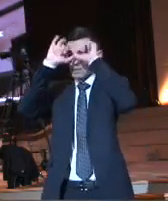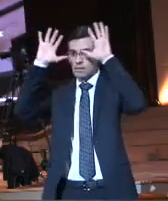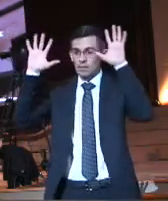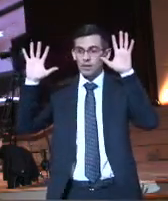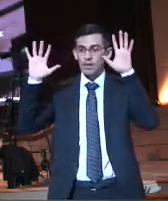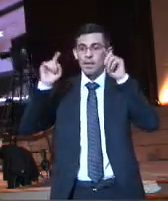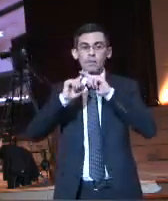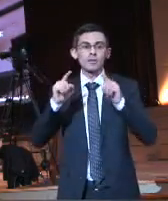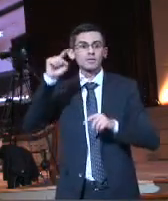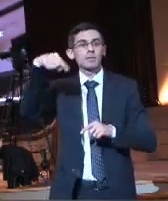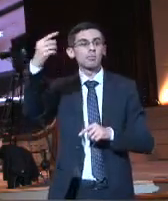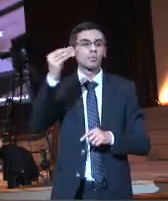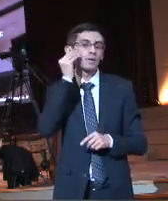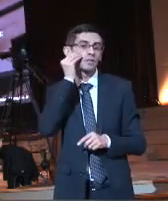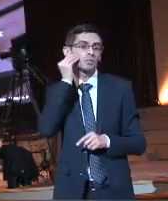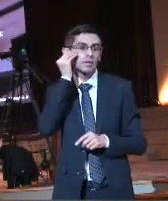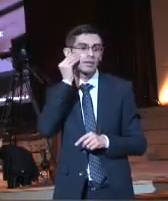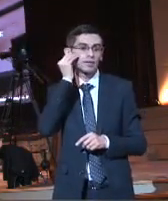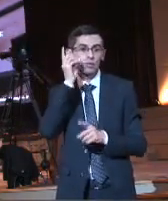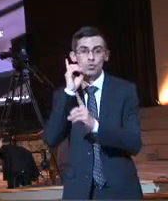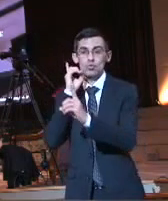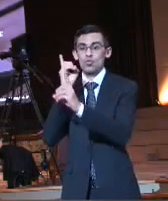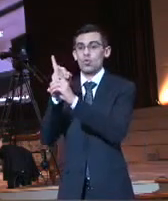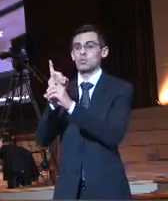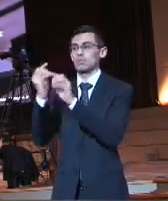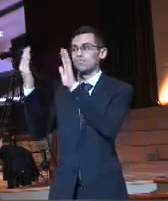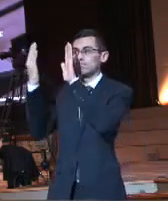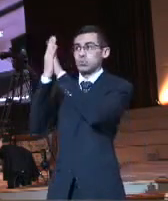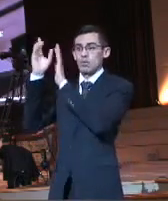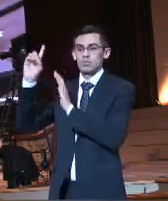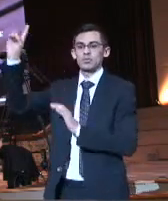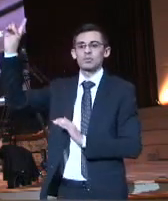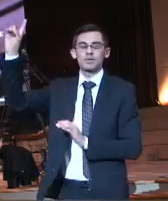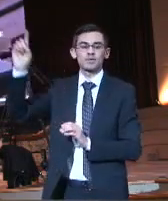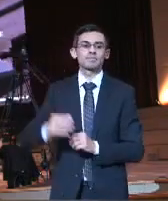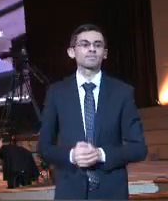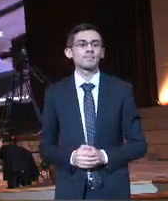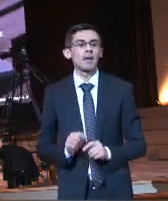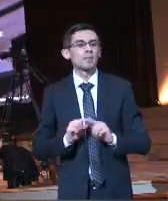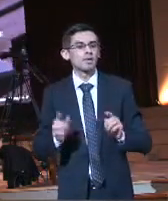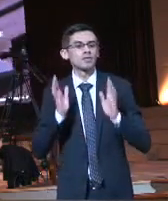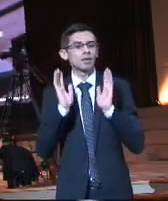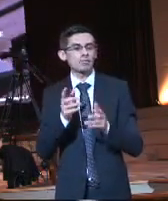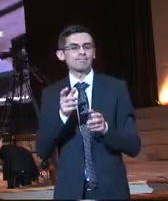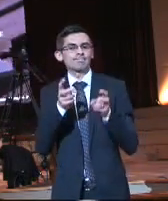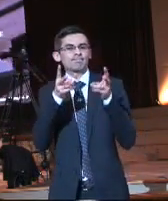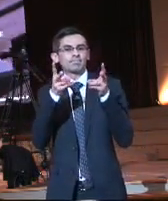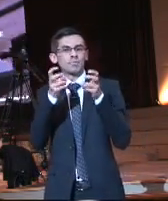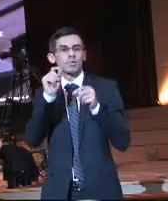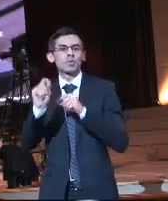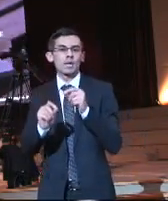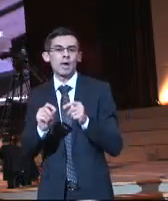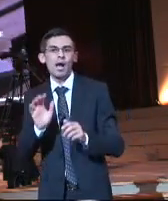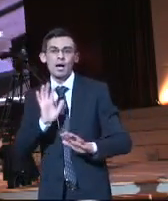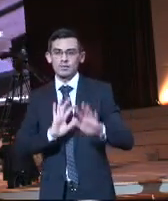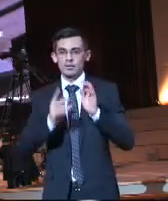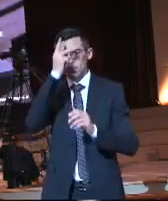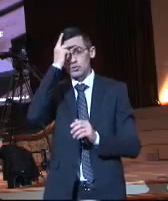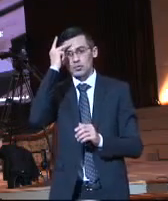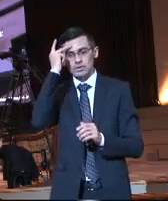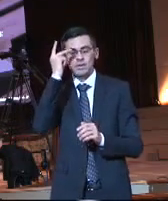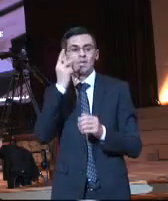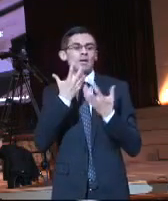vive um verdadeiro encontro pessoal com o Senhor. Você já deve ter ouvido falar, né? Se não vem pelo amor,